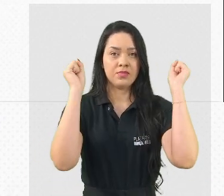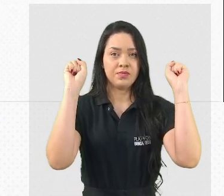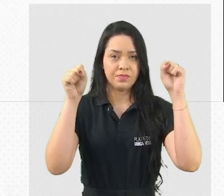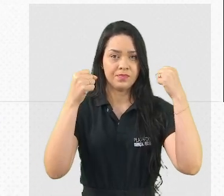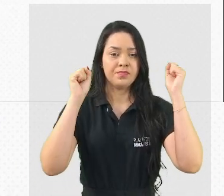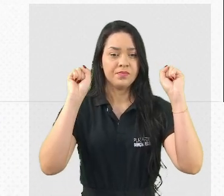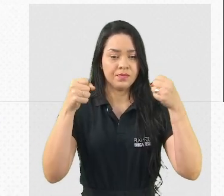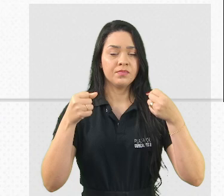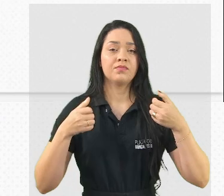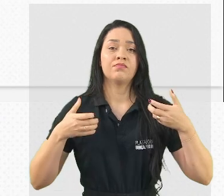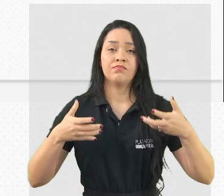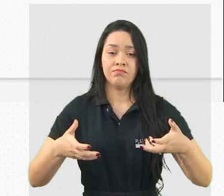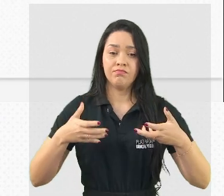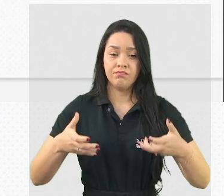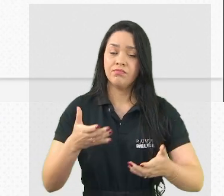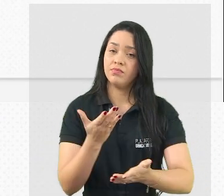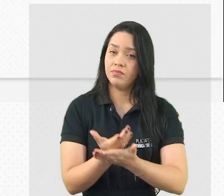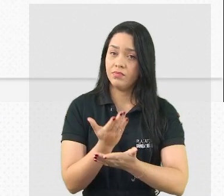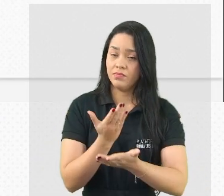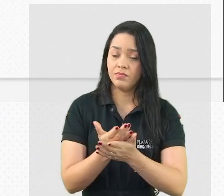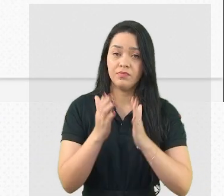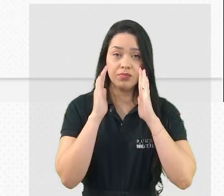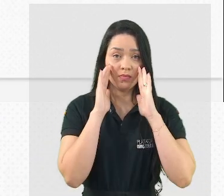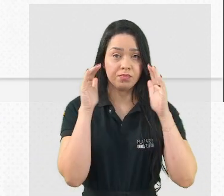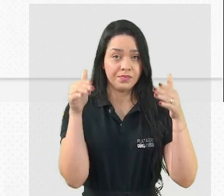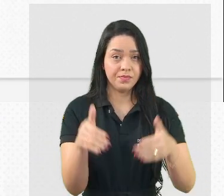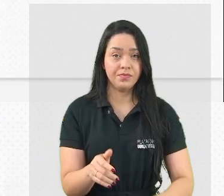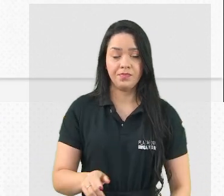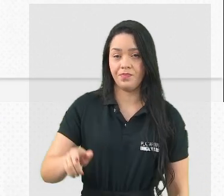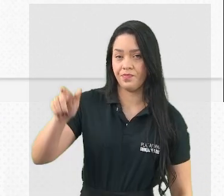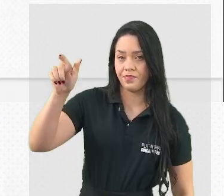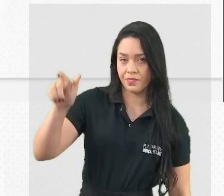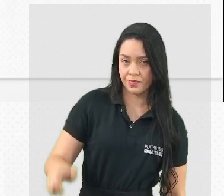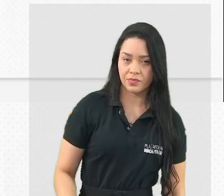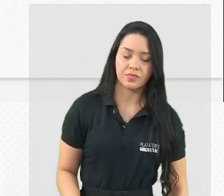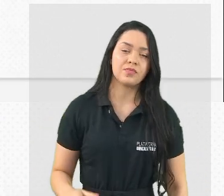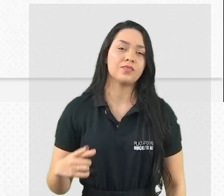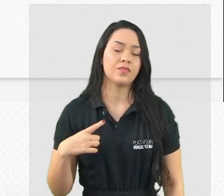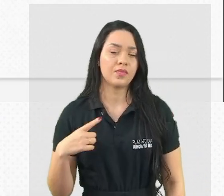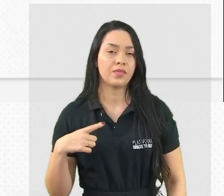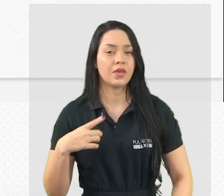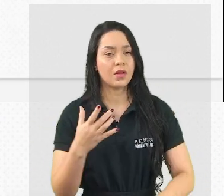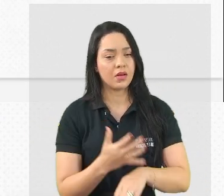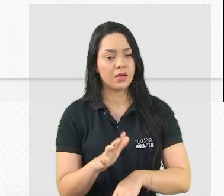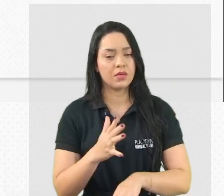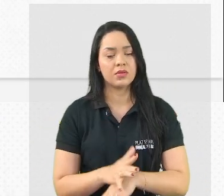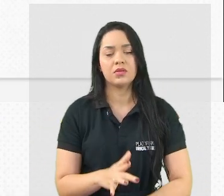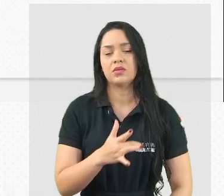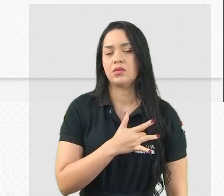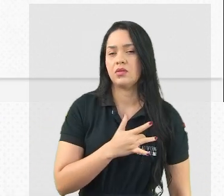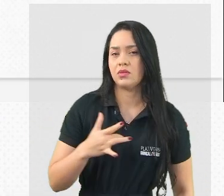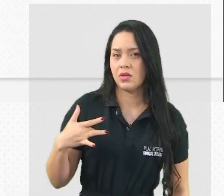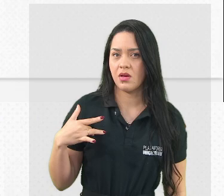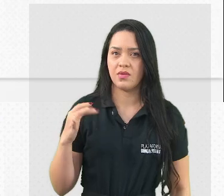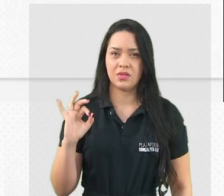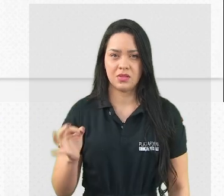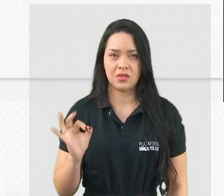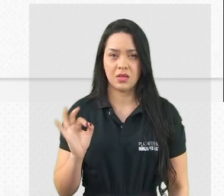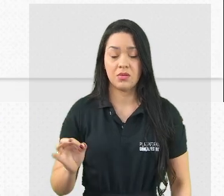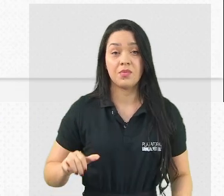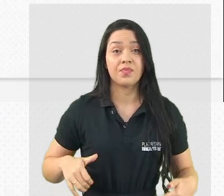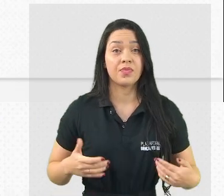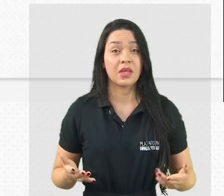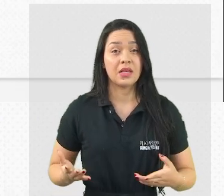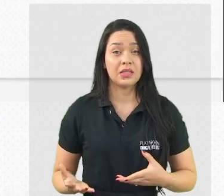mais preza, que a educação física visa, que o indivíduo ele tenha hábitos saudáveis, certo? E